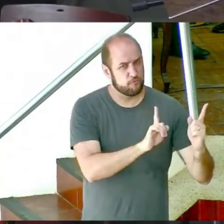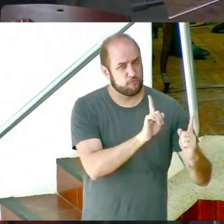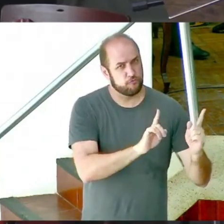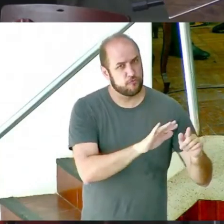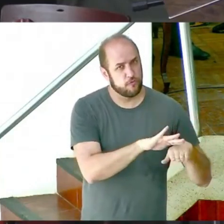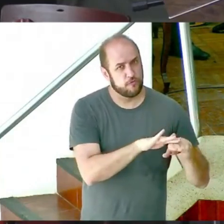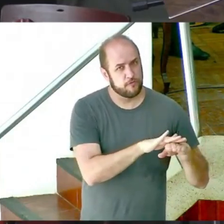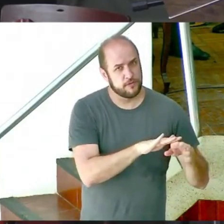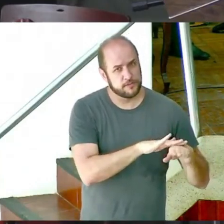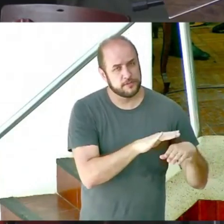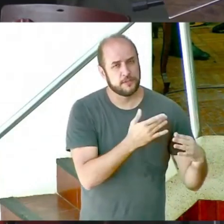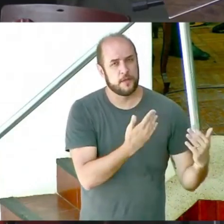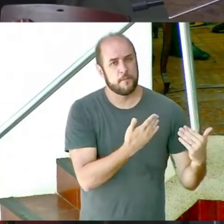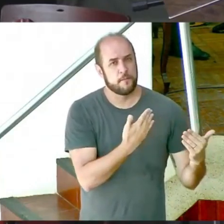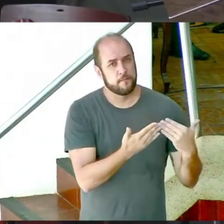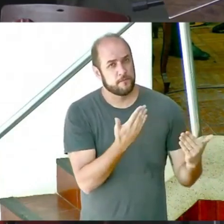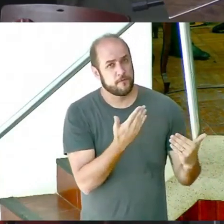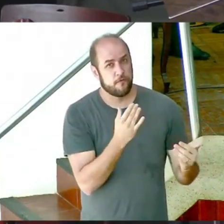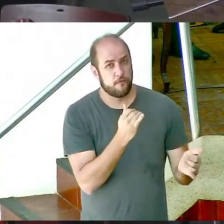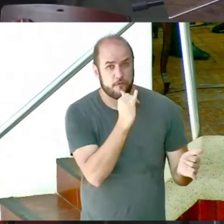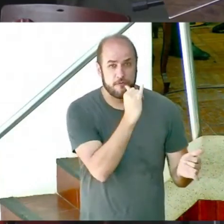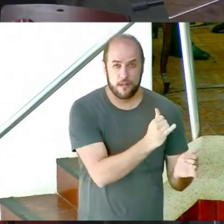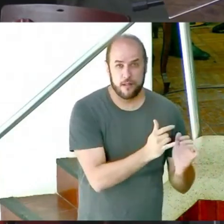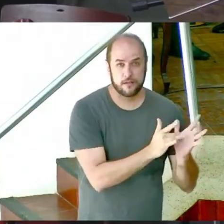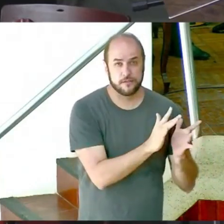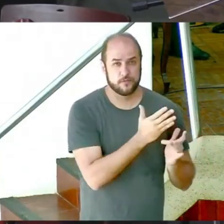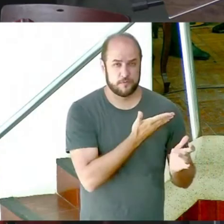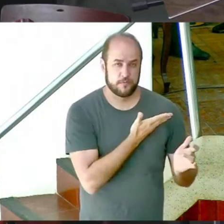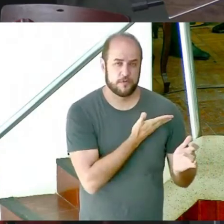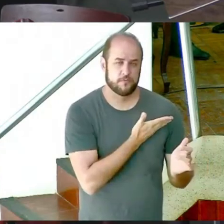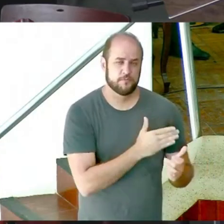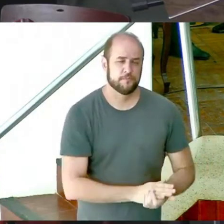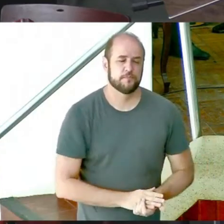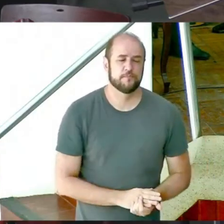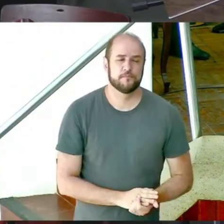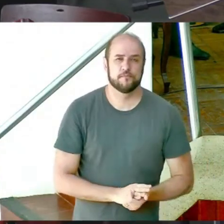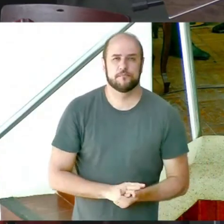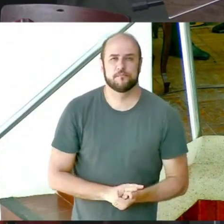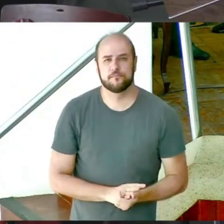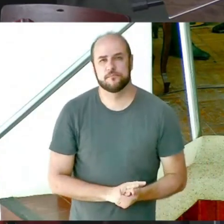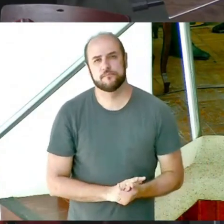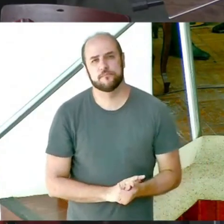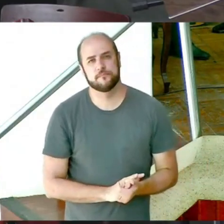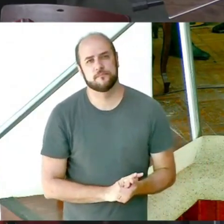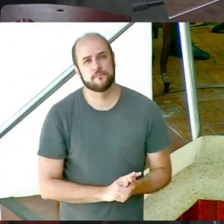conversa que tem como finalidade falar de Cristo, falar de Jesus.